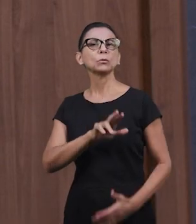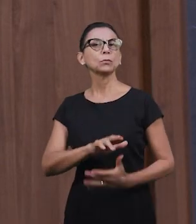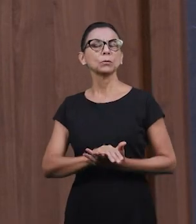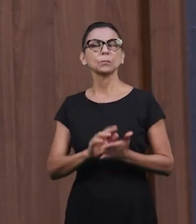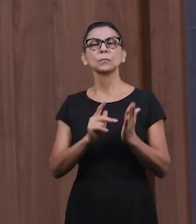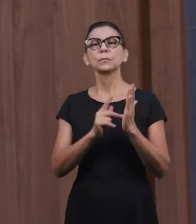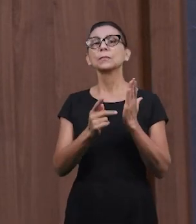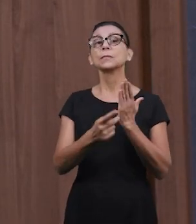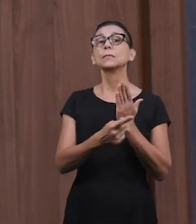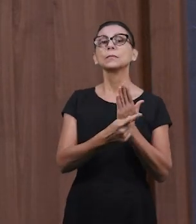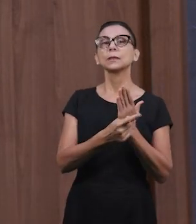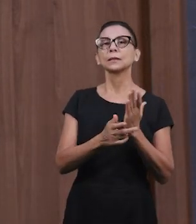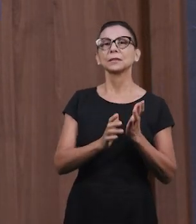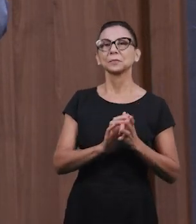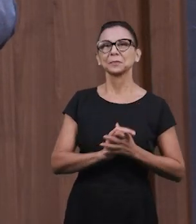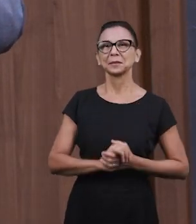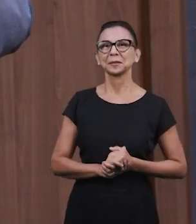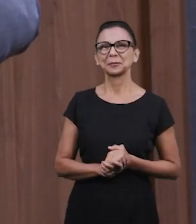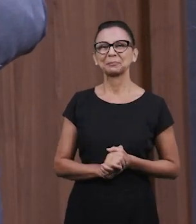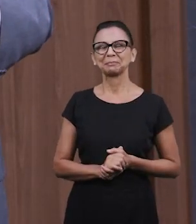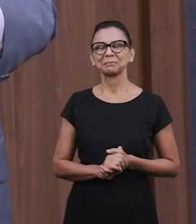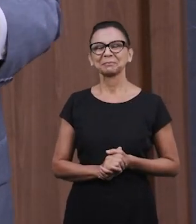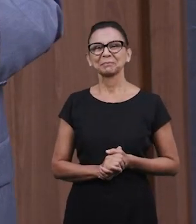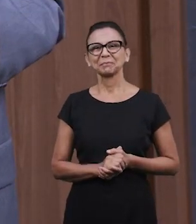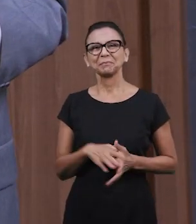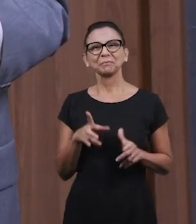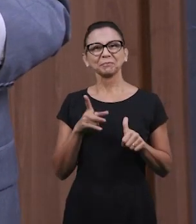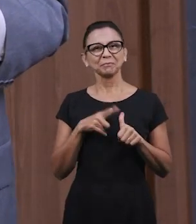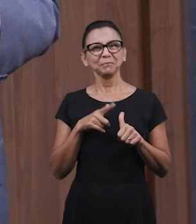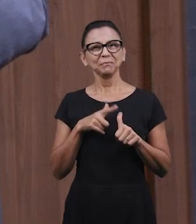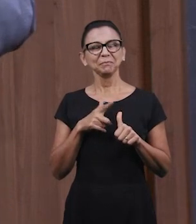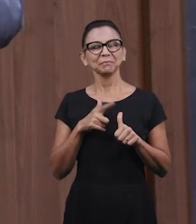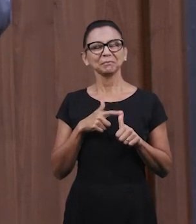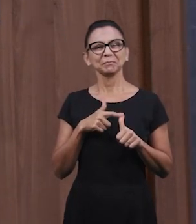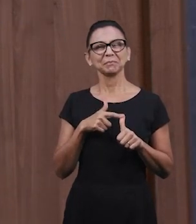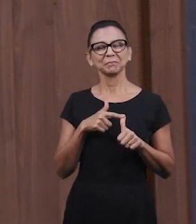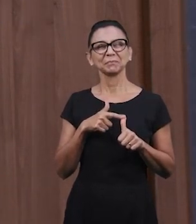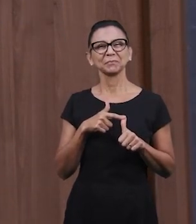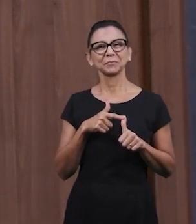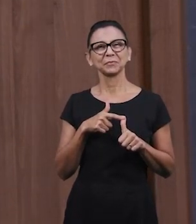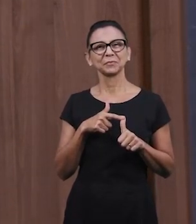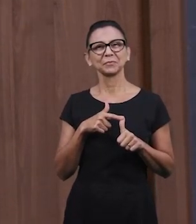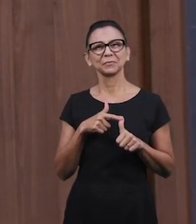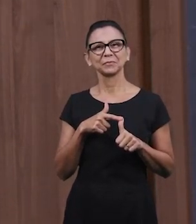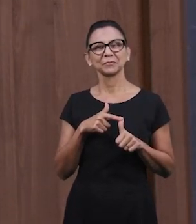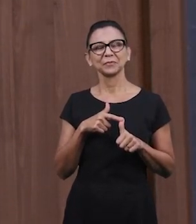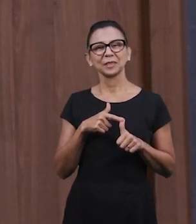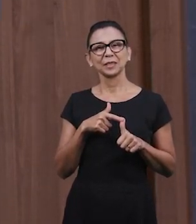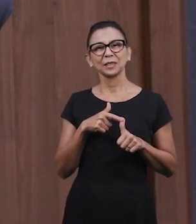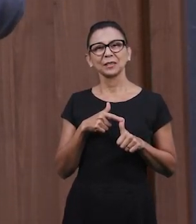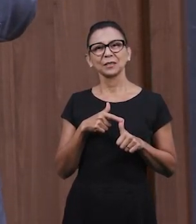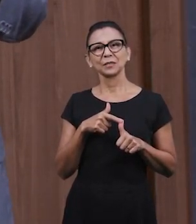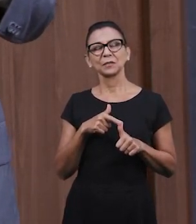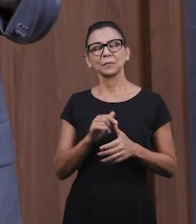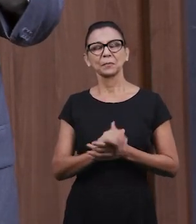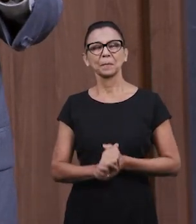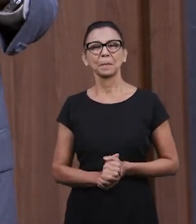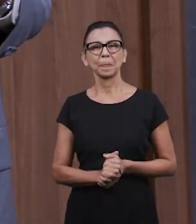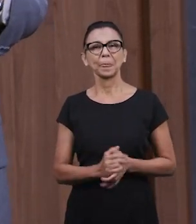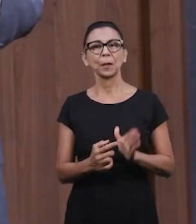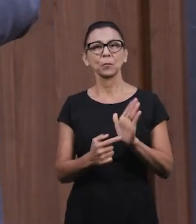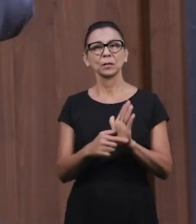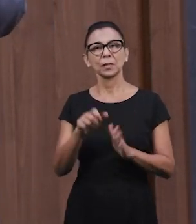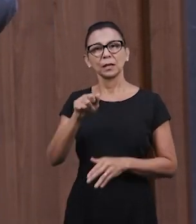nome desta parábola, nós vamos dirigir essa pergunta primeiramente lá para a nossa irmã, a Ana Lívia. Ana